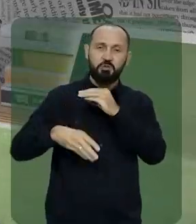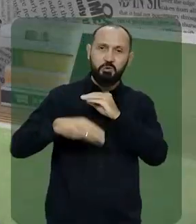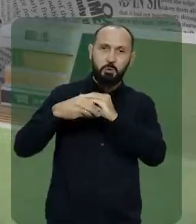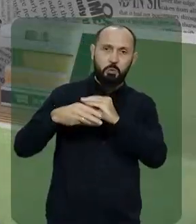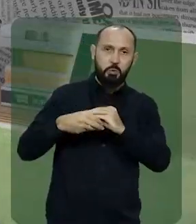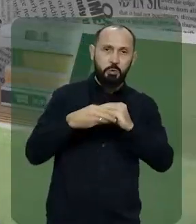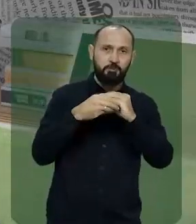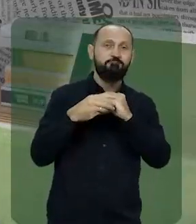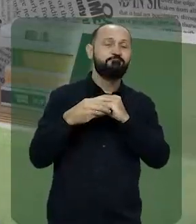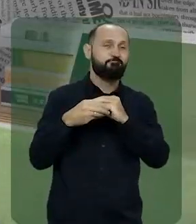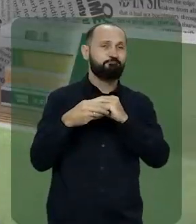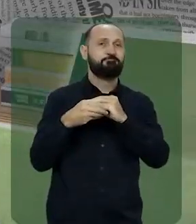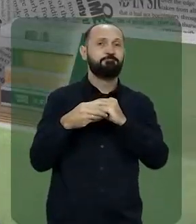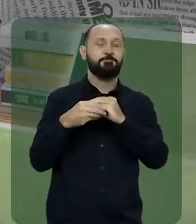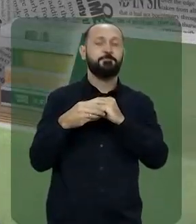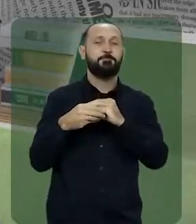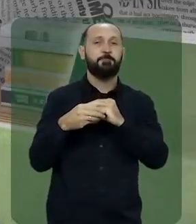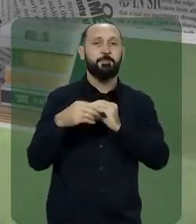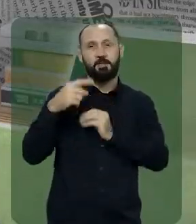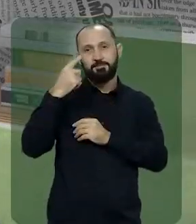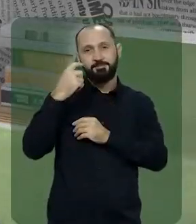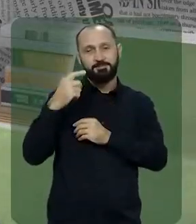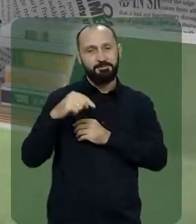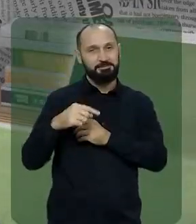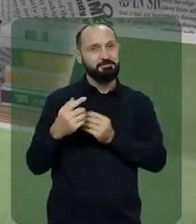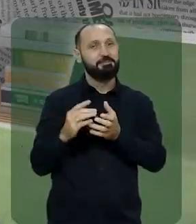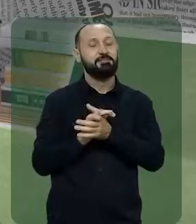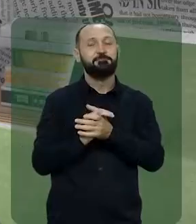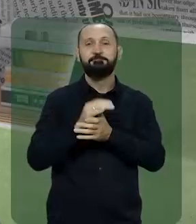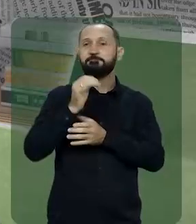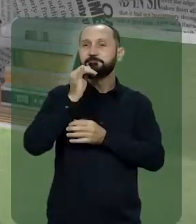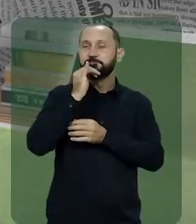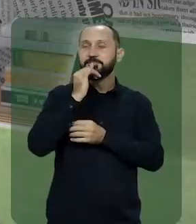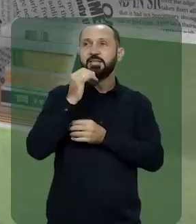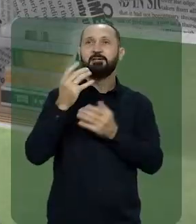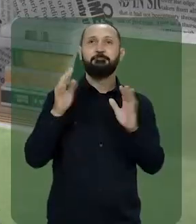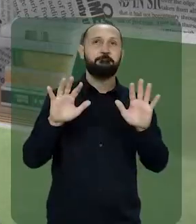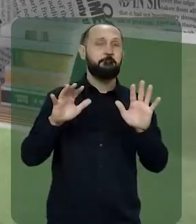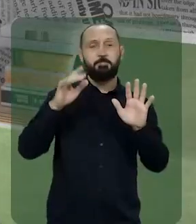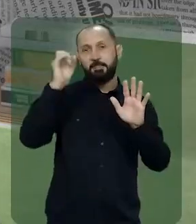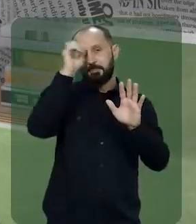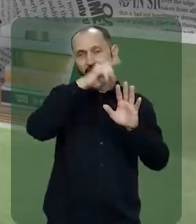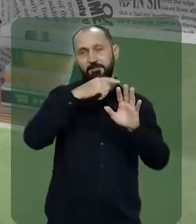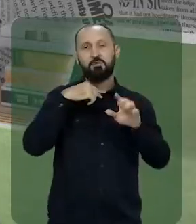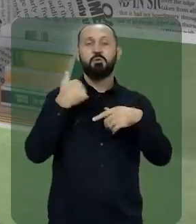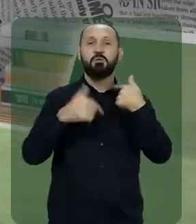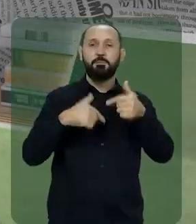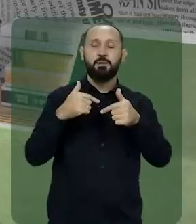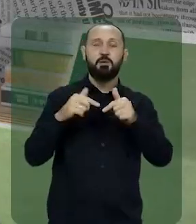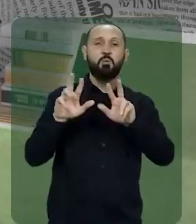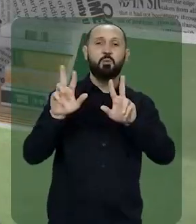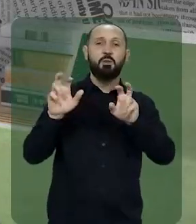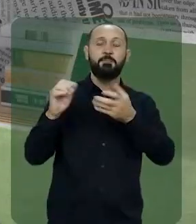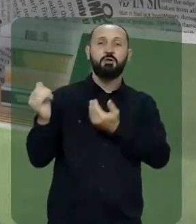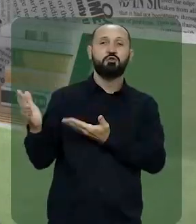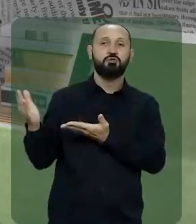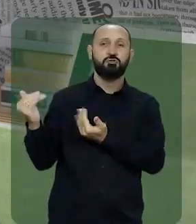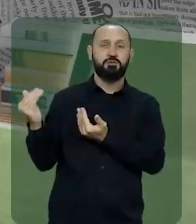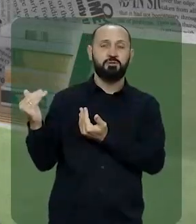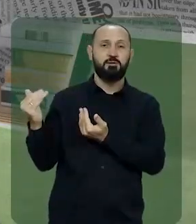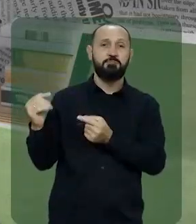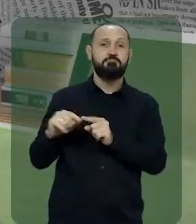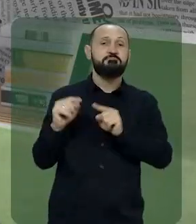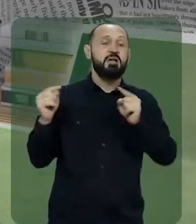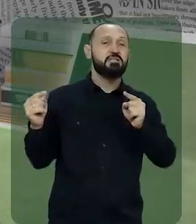complementam, é muito interessante. Por exemplo, seria difícil trabalhar com a juventude. Né?